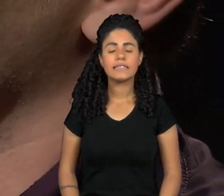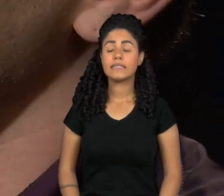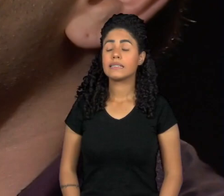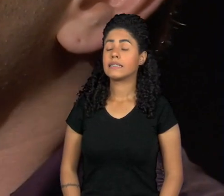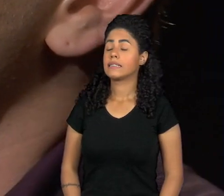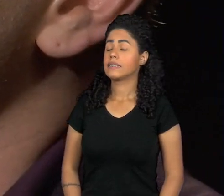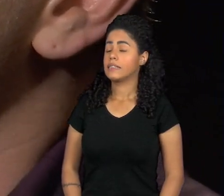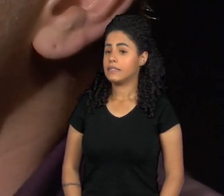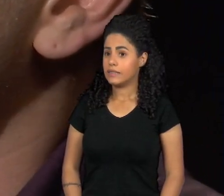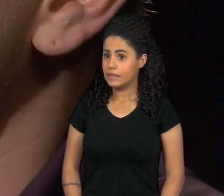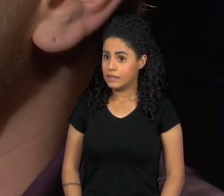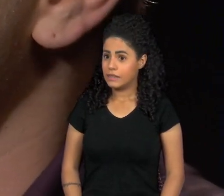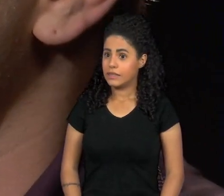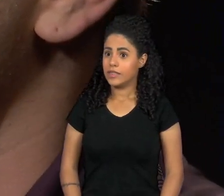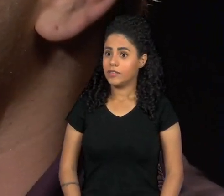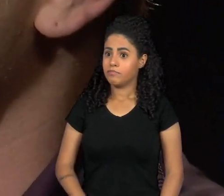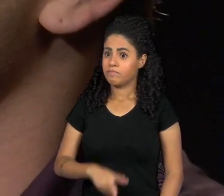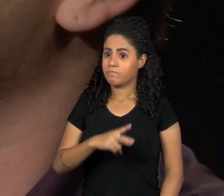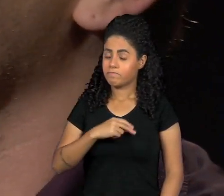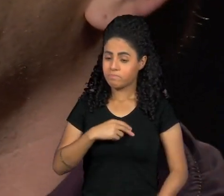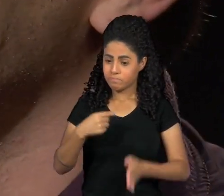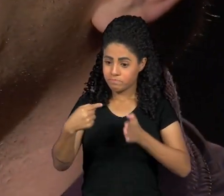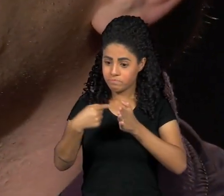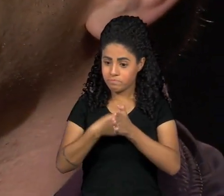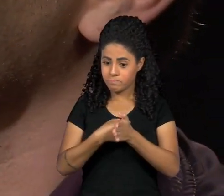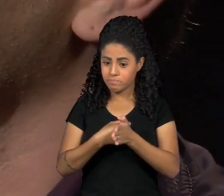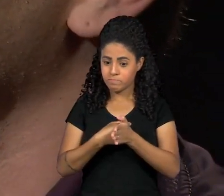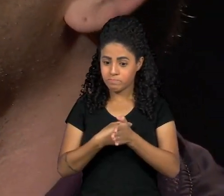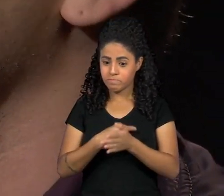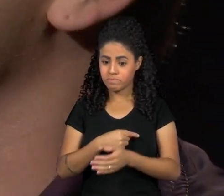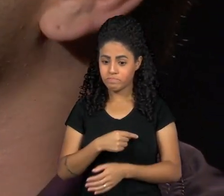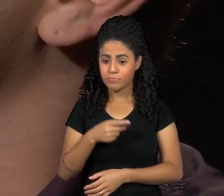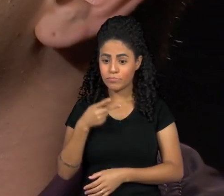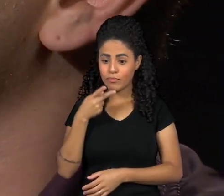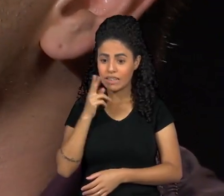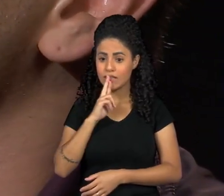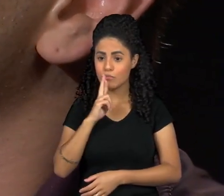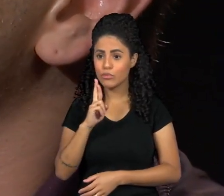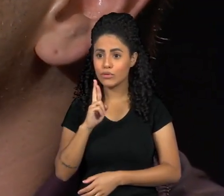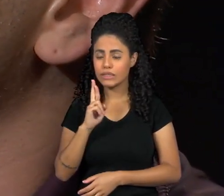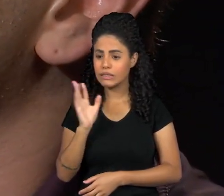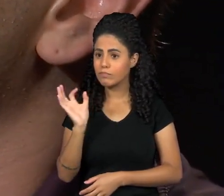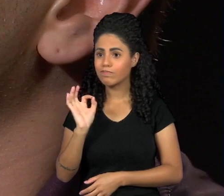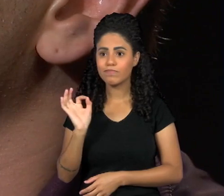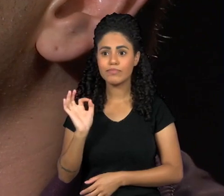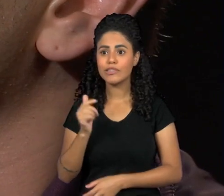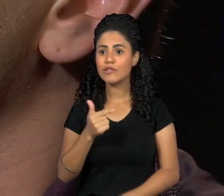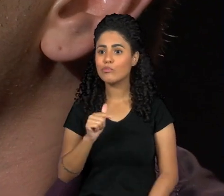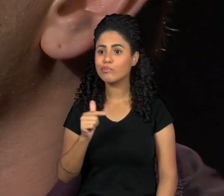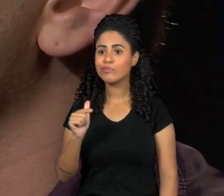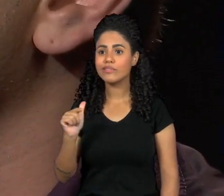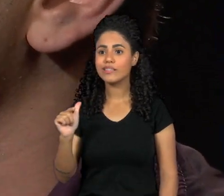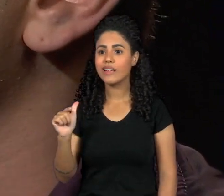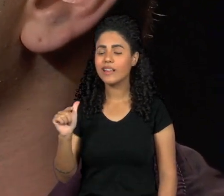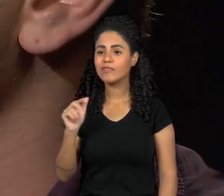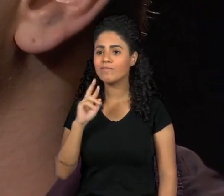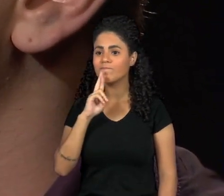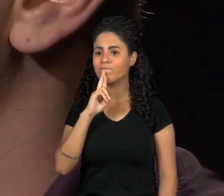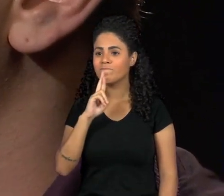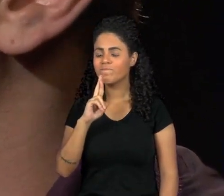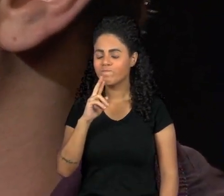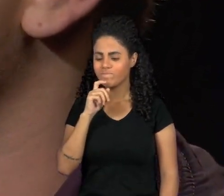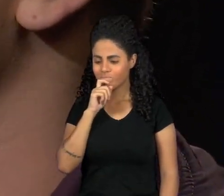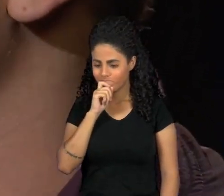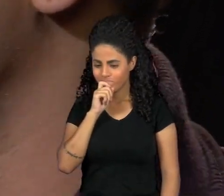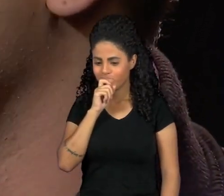Essa pergunta me deixou sem palavras. Talvez eu não tenha resposta para ela. Mas eu